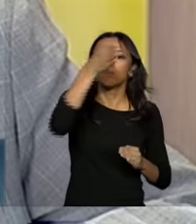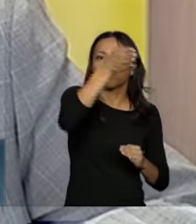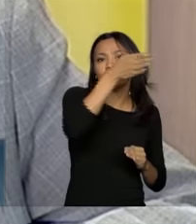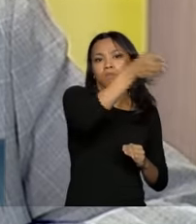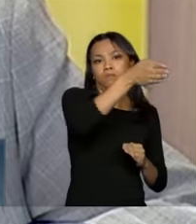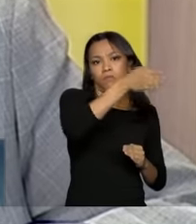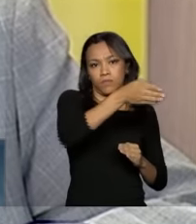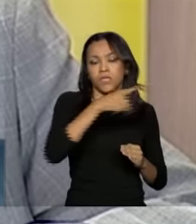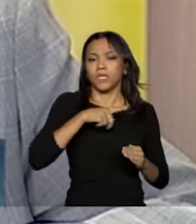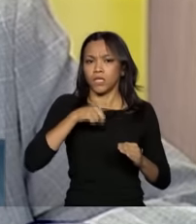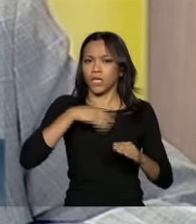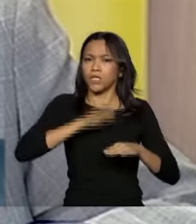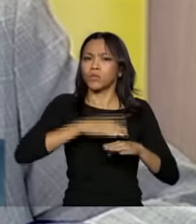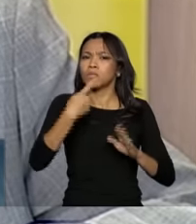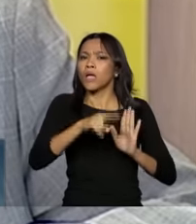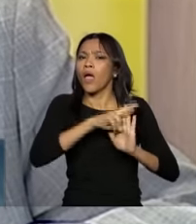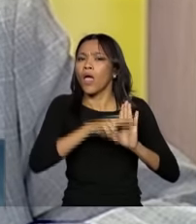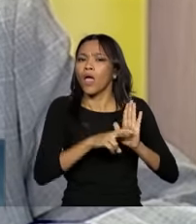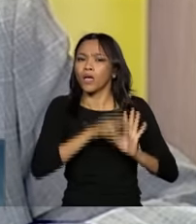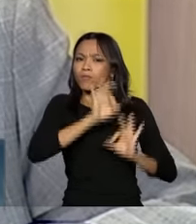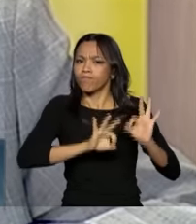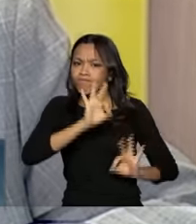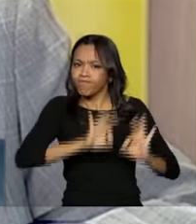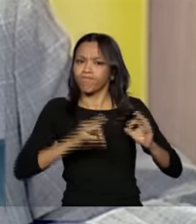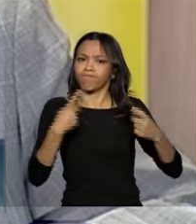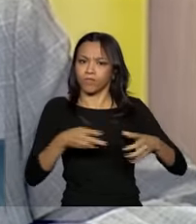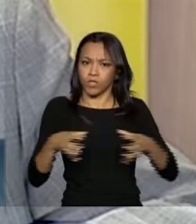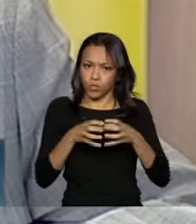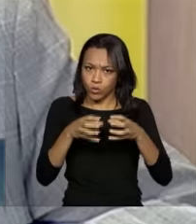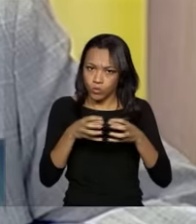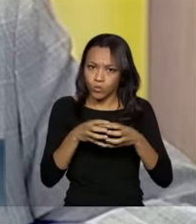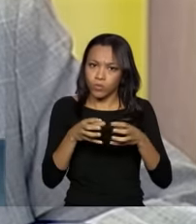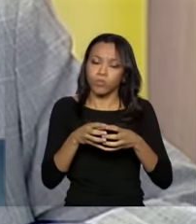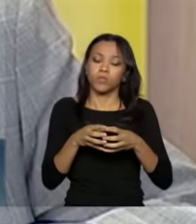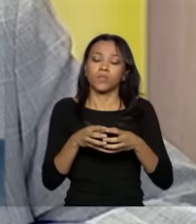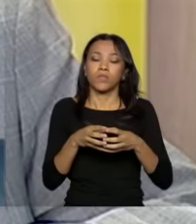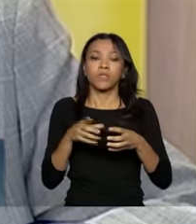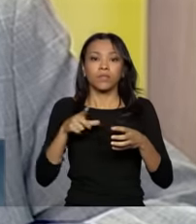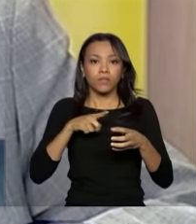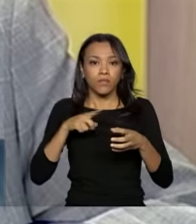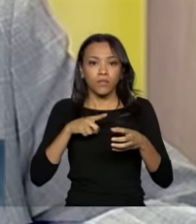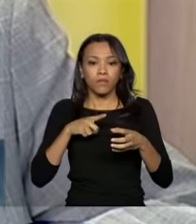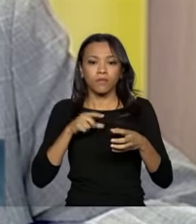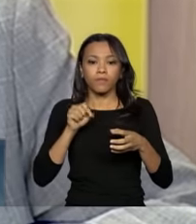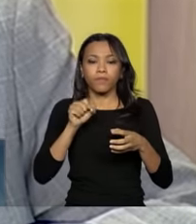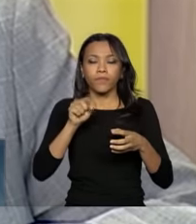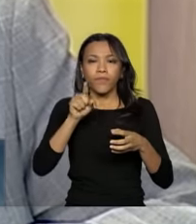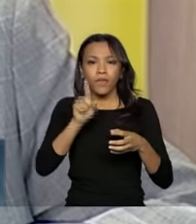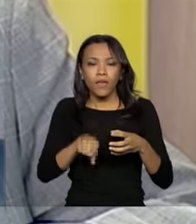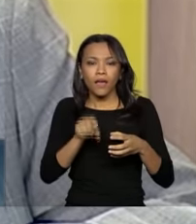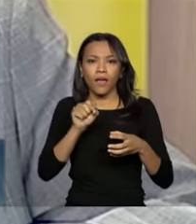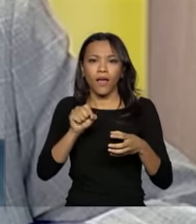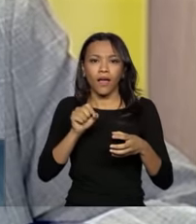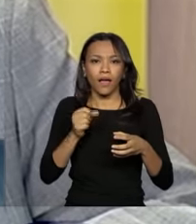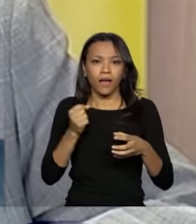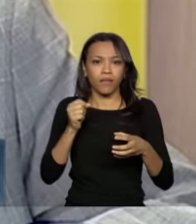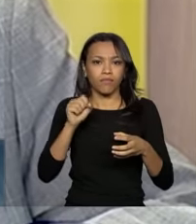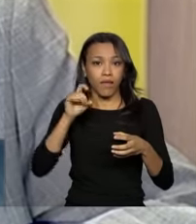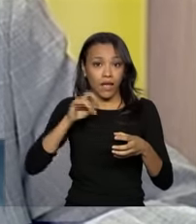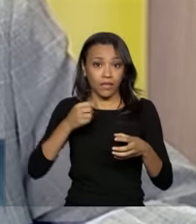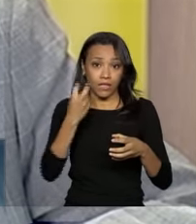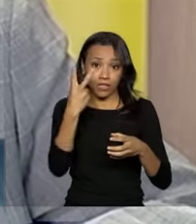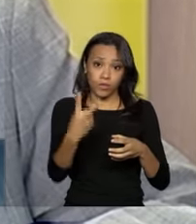indicadores. Então, é um mapa de instalação desses cursos que é preenchido